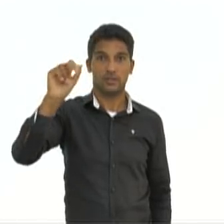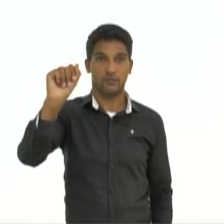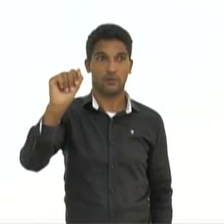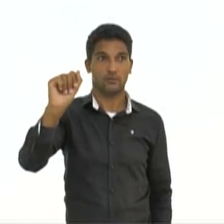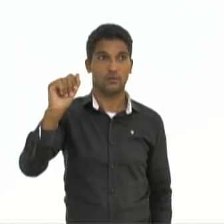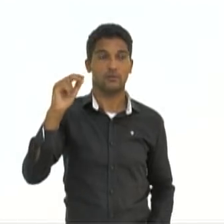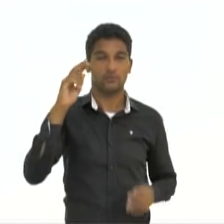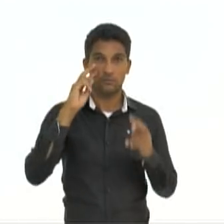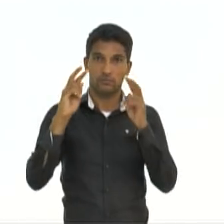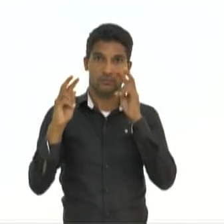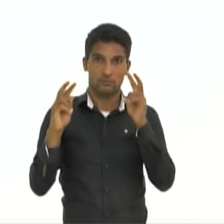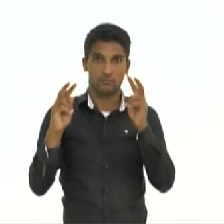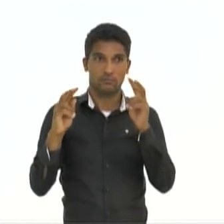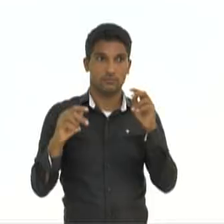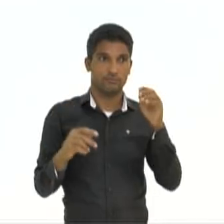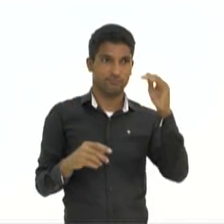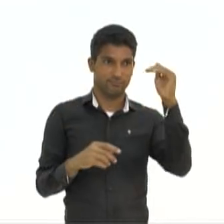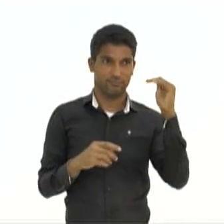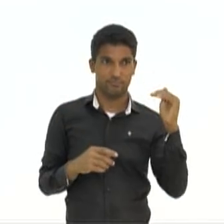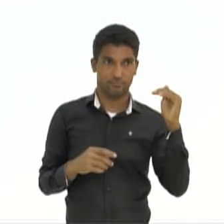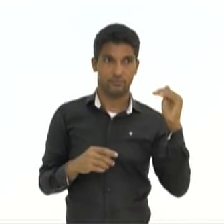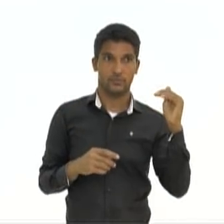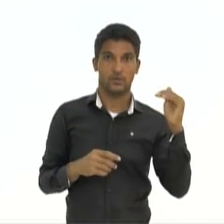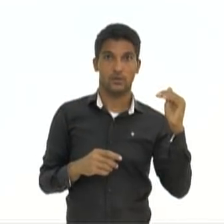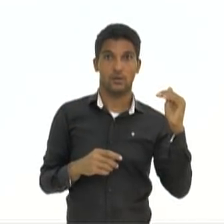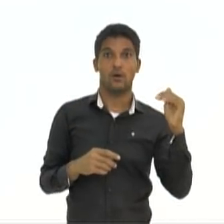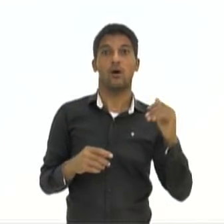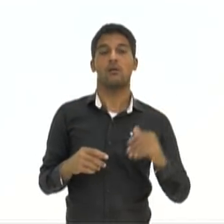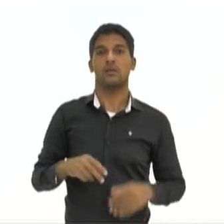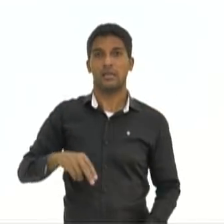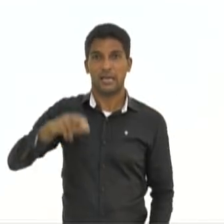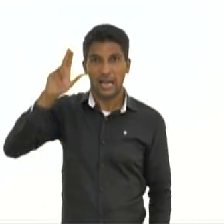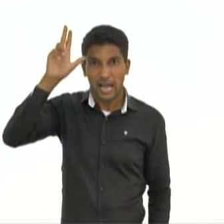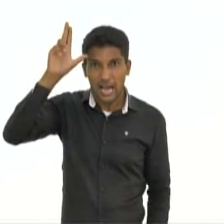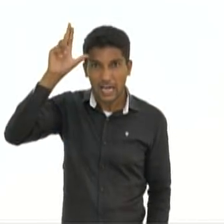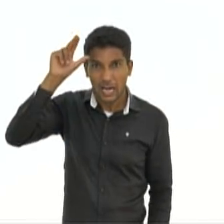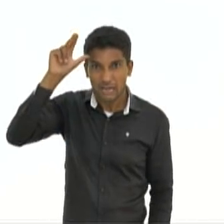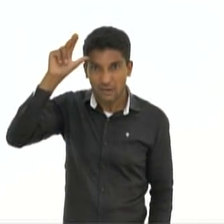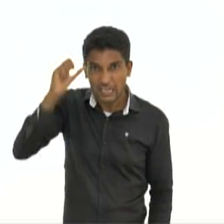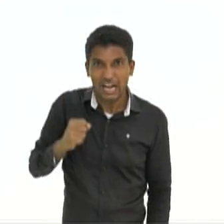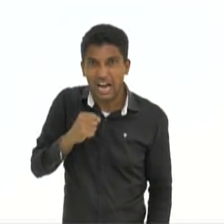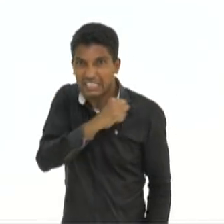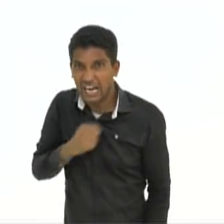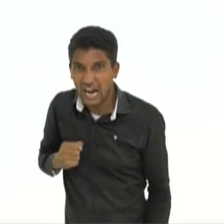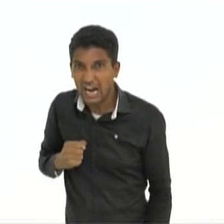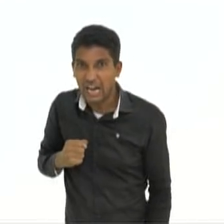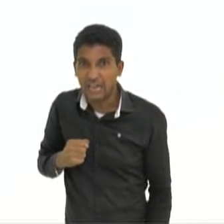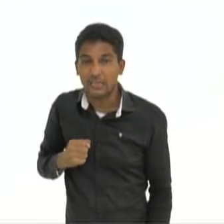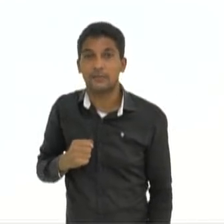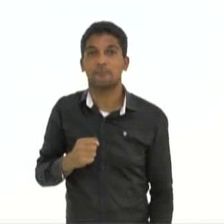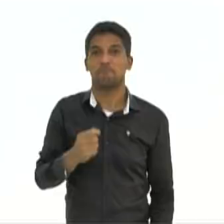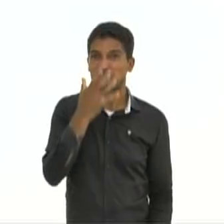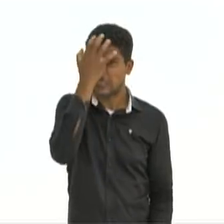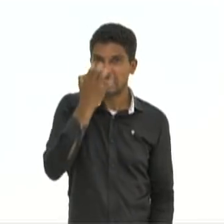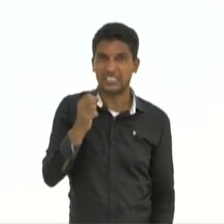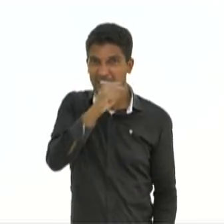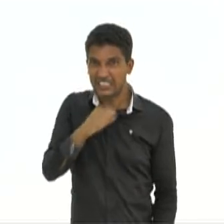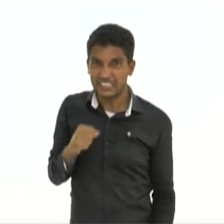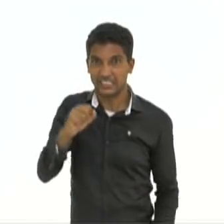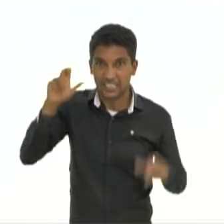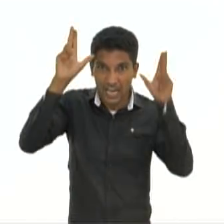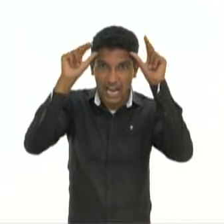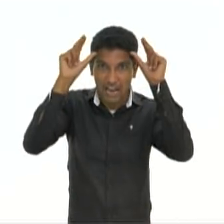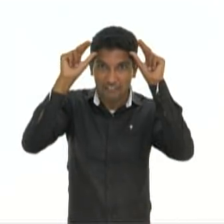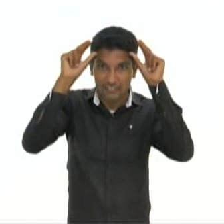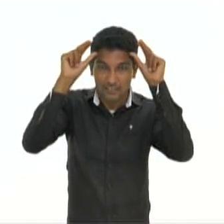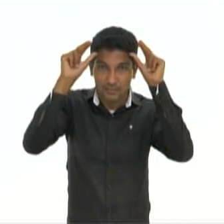quando vem antes do verbo. Então, este cavalo é bravo, portanto, tome cuidado. A gente tem aqui o portanto que pode ser substituído por